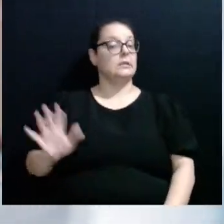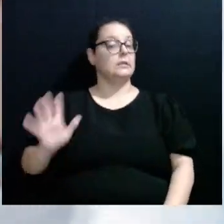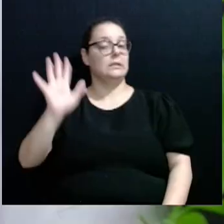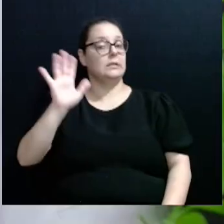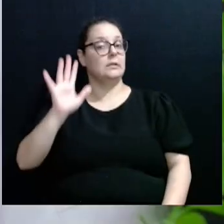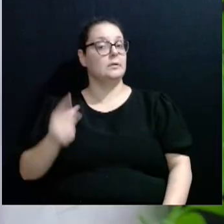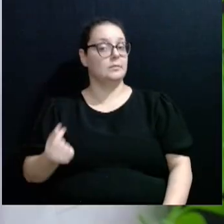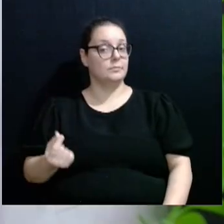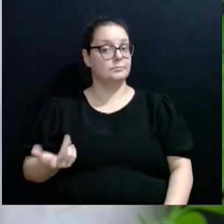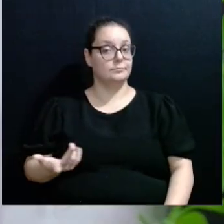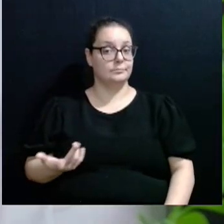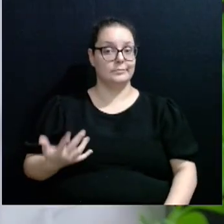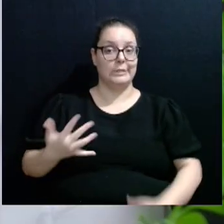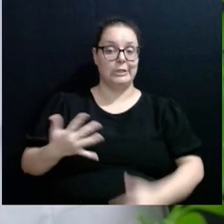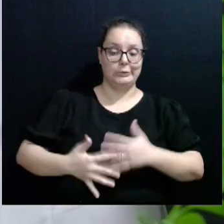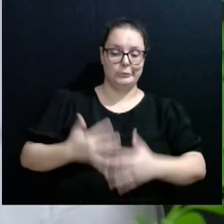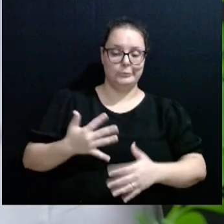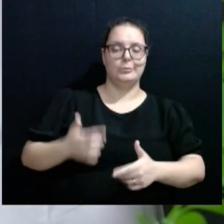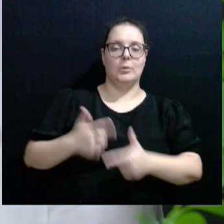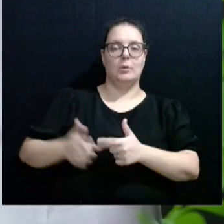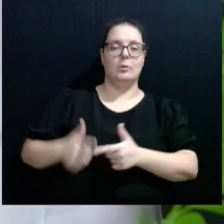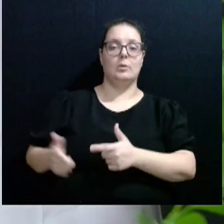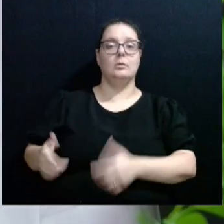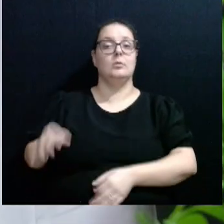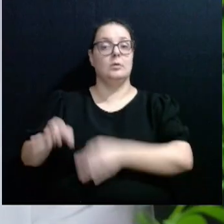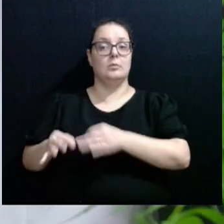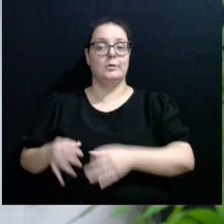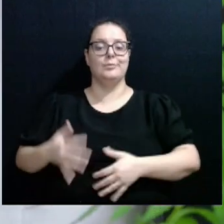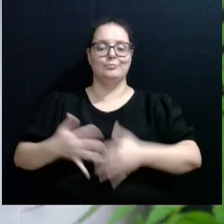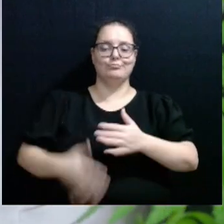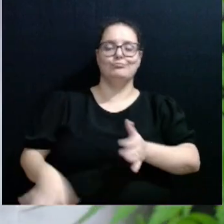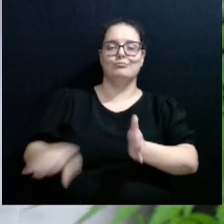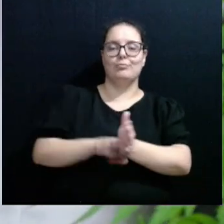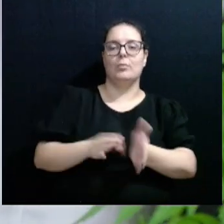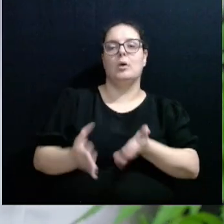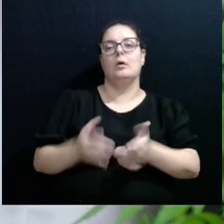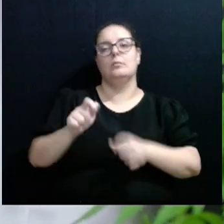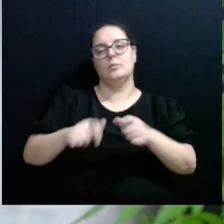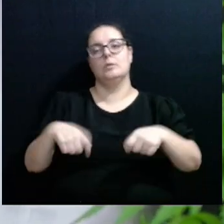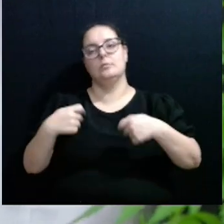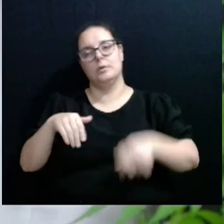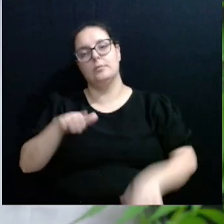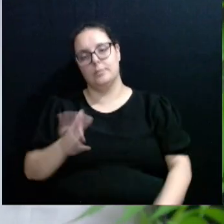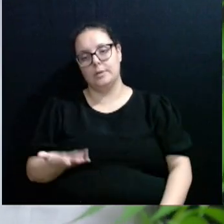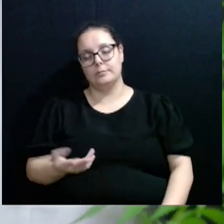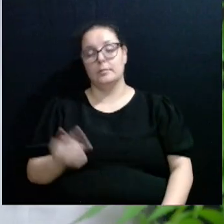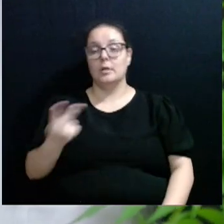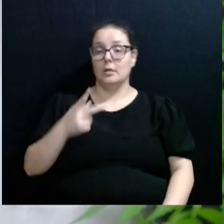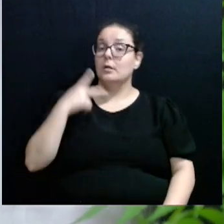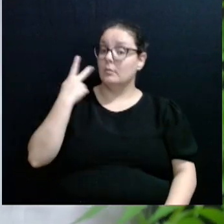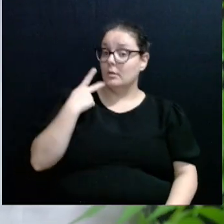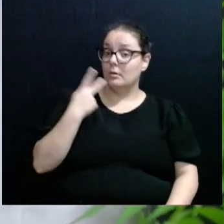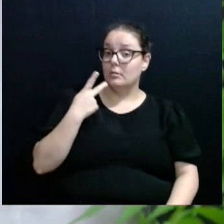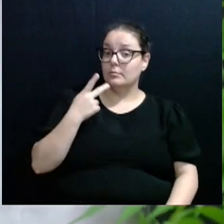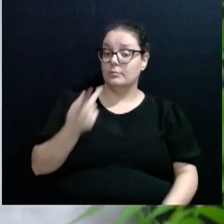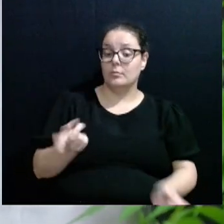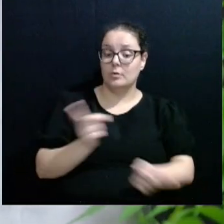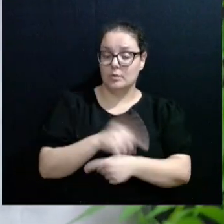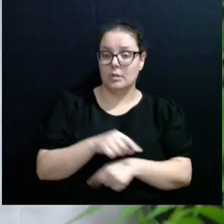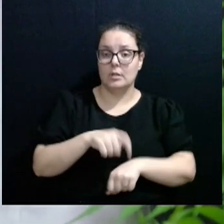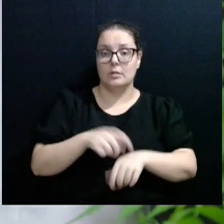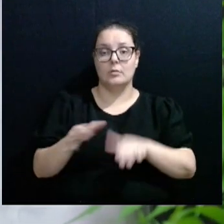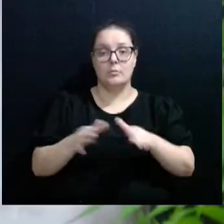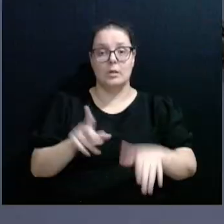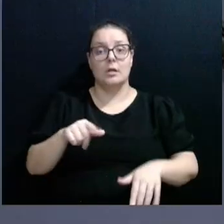entraves jurídicos criam um gargalo que impede a chegada do tratamento a quem mais precisa. Segundo a vereadora, reverter esse cenário é uma das lutas da